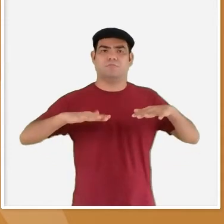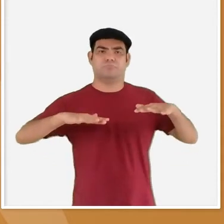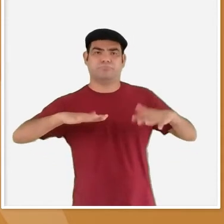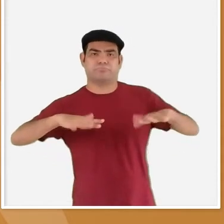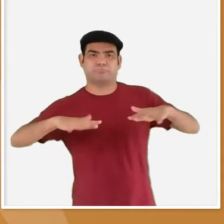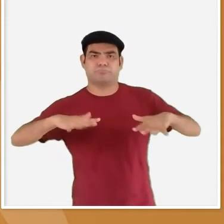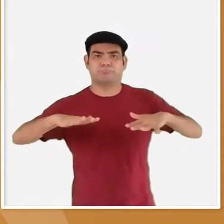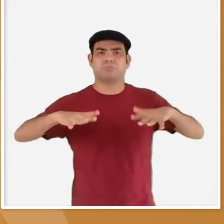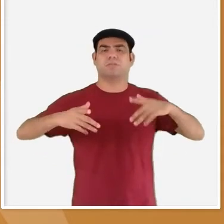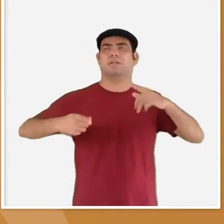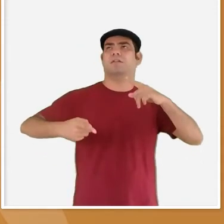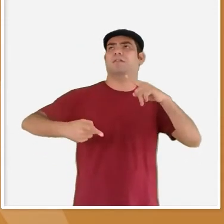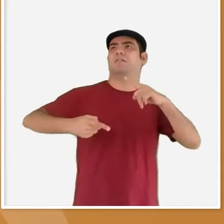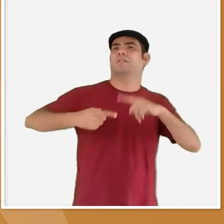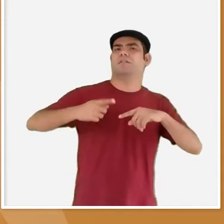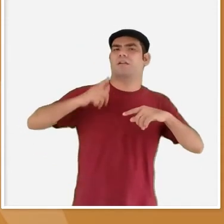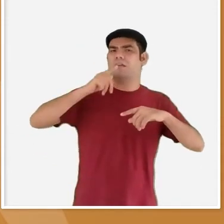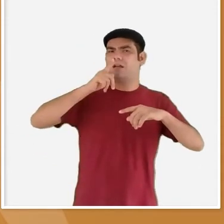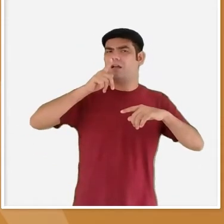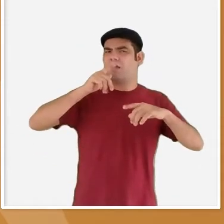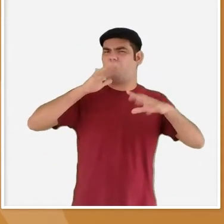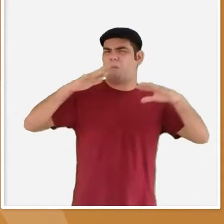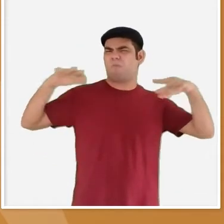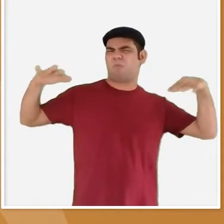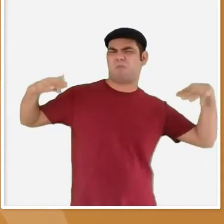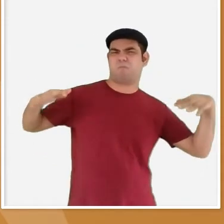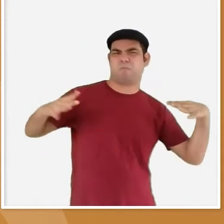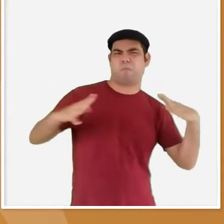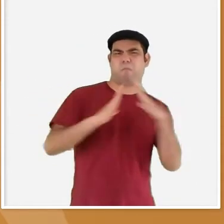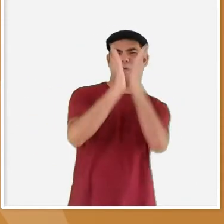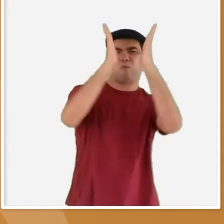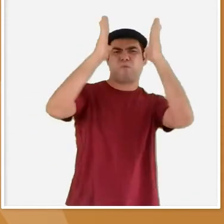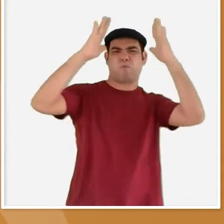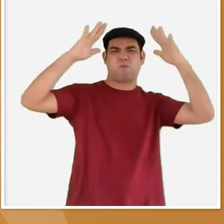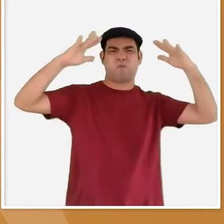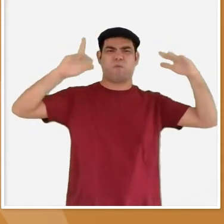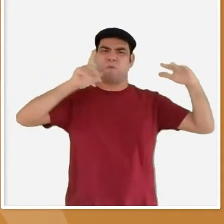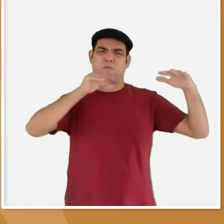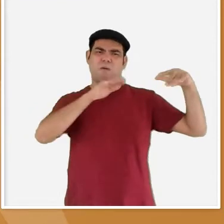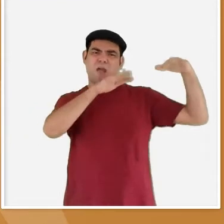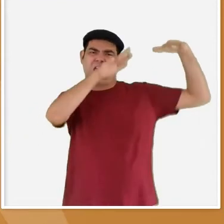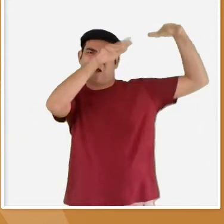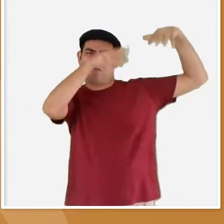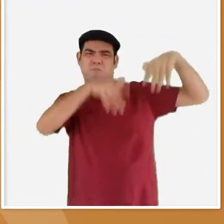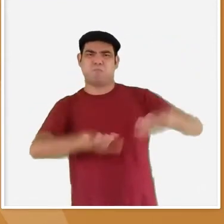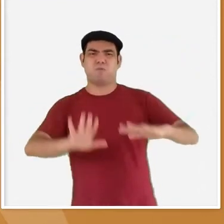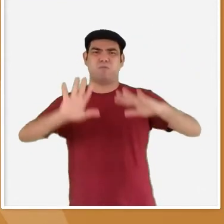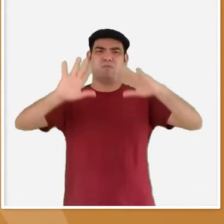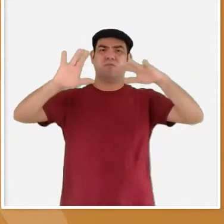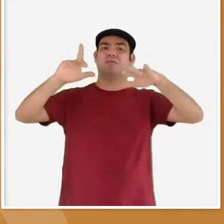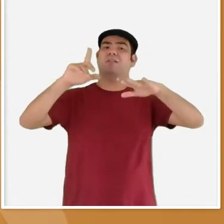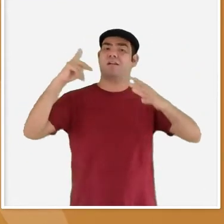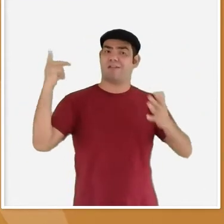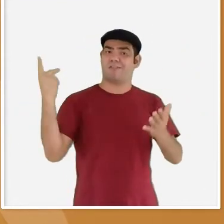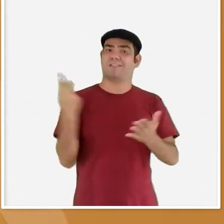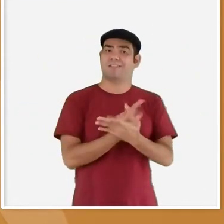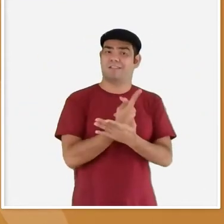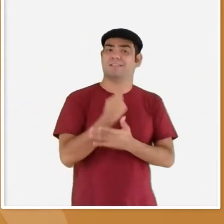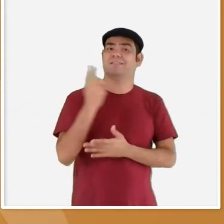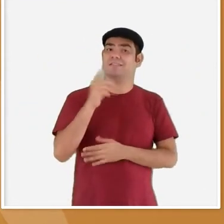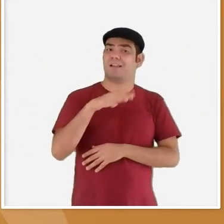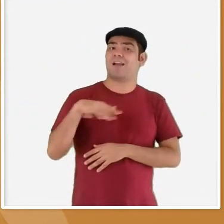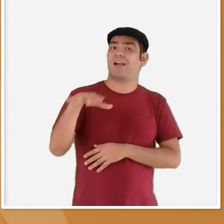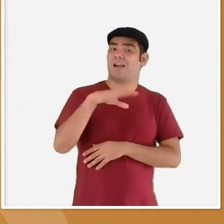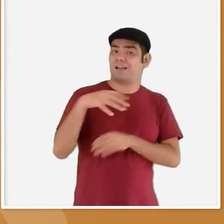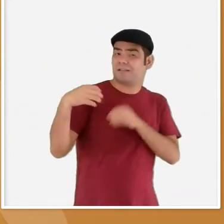questão dos tsunamis, que são nada mais nada menos que são as ondas gigantes, elas acontecem, né, nas regiões que são próximas